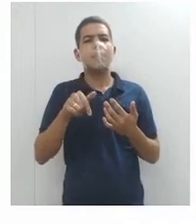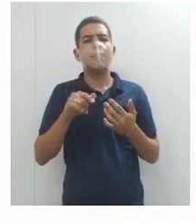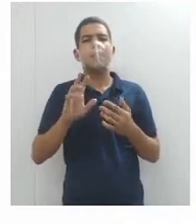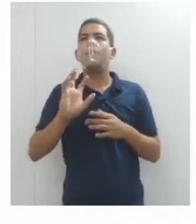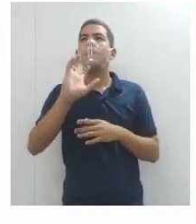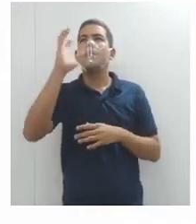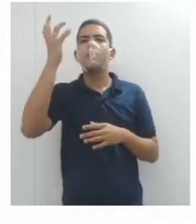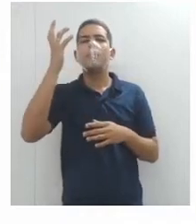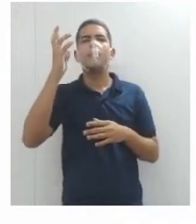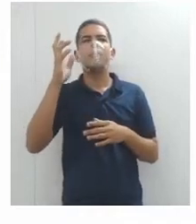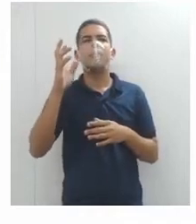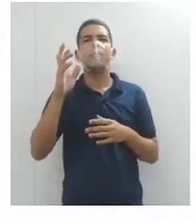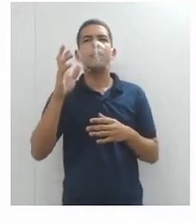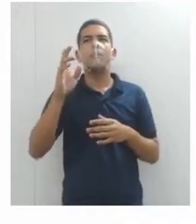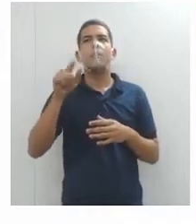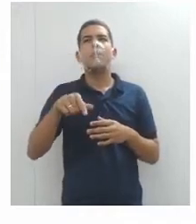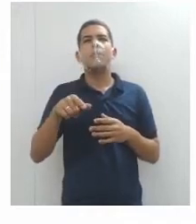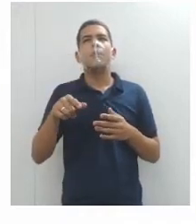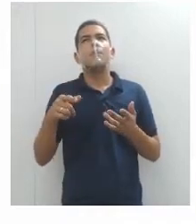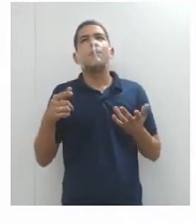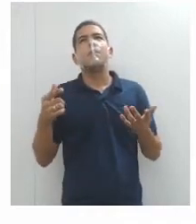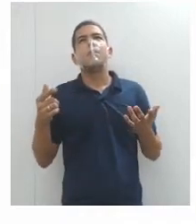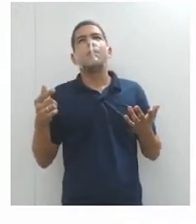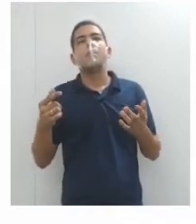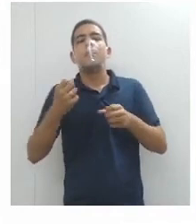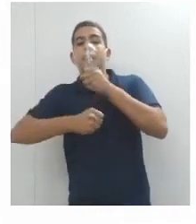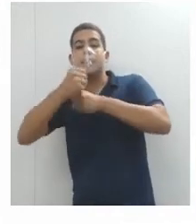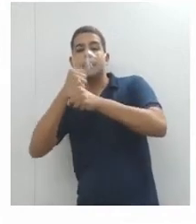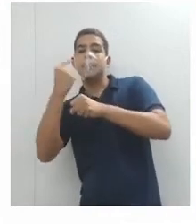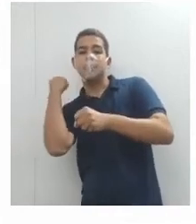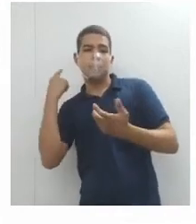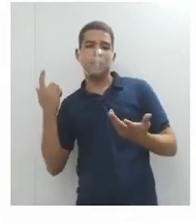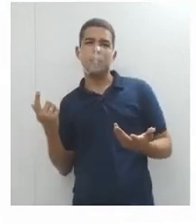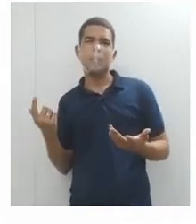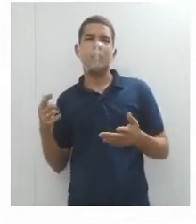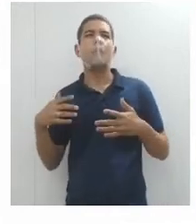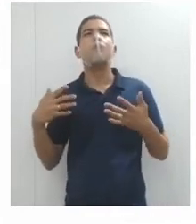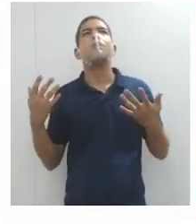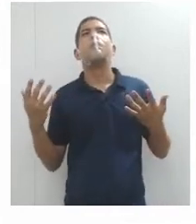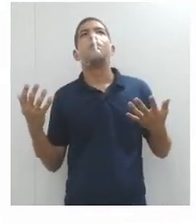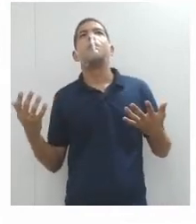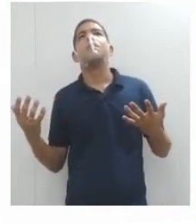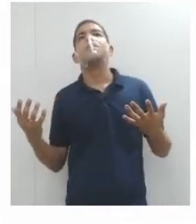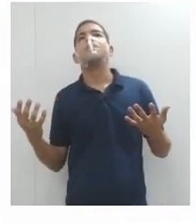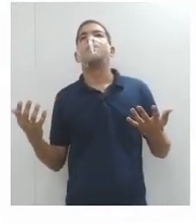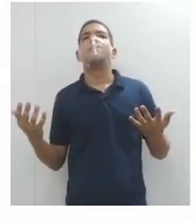exemplo, na sala, no ano passado, no